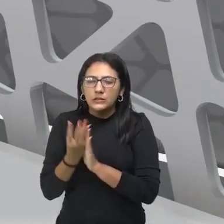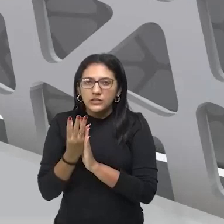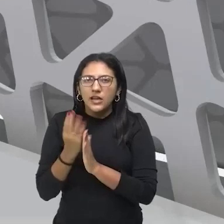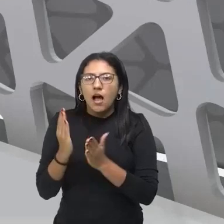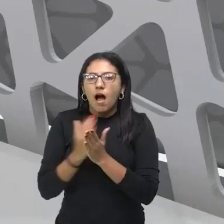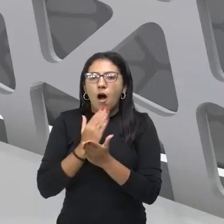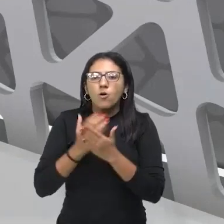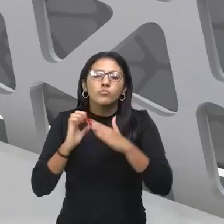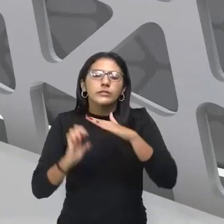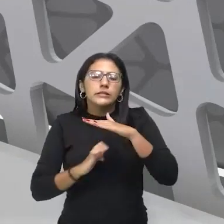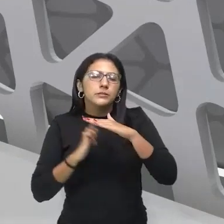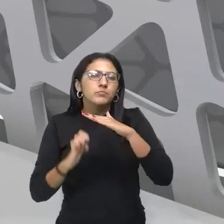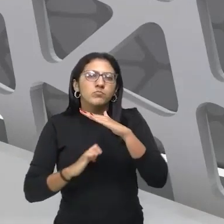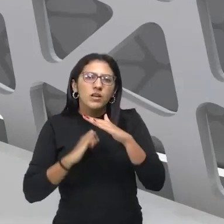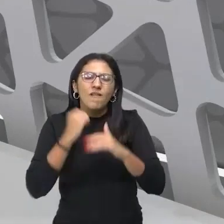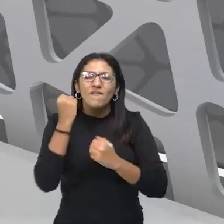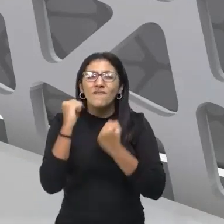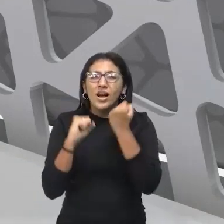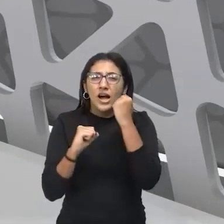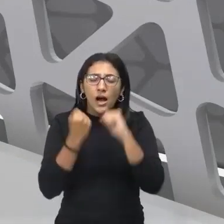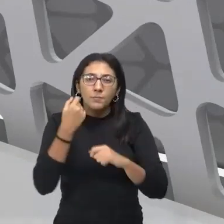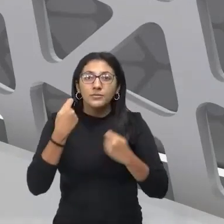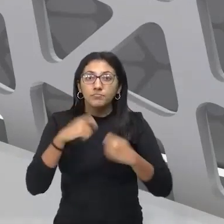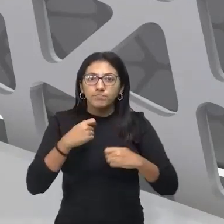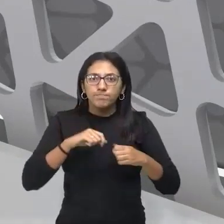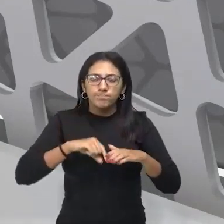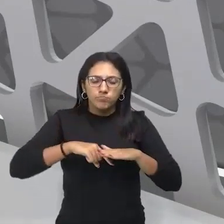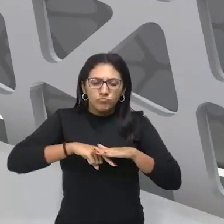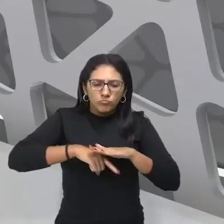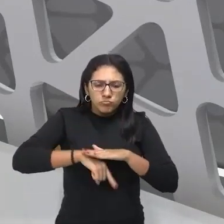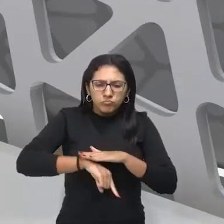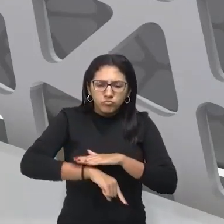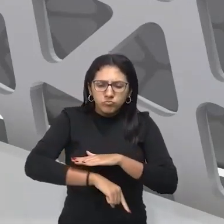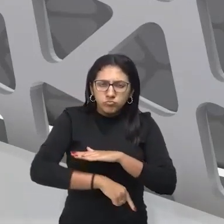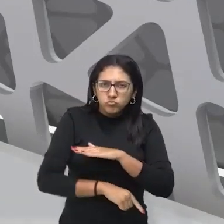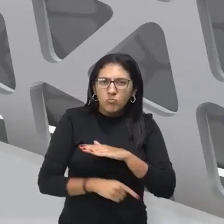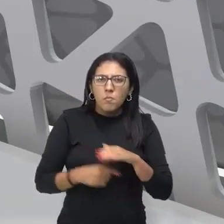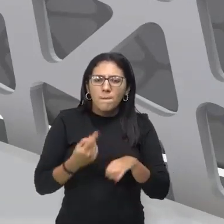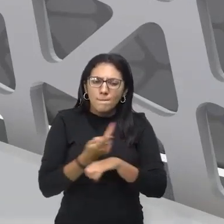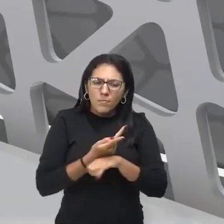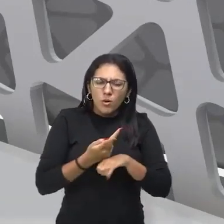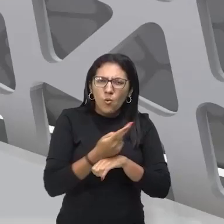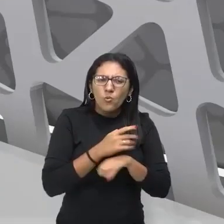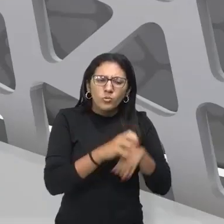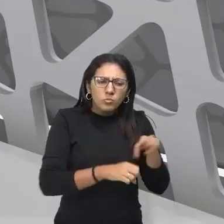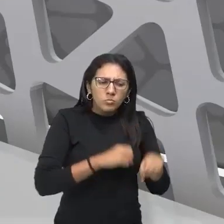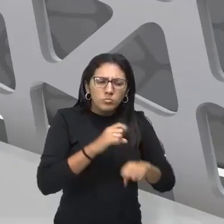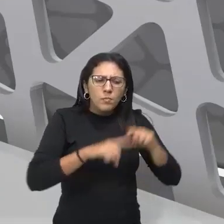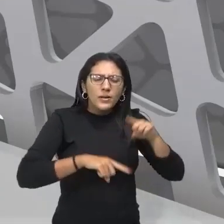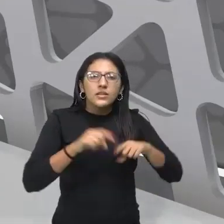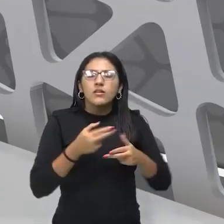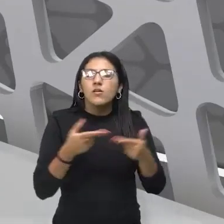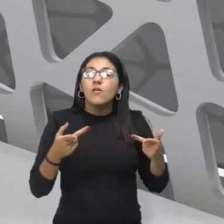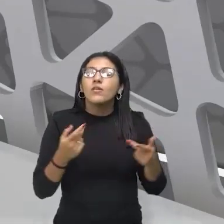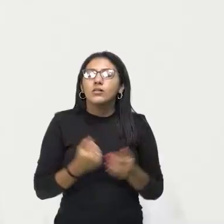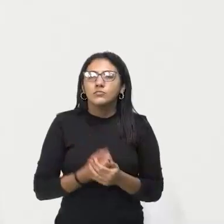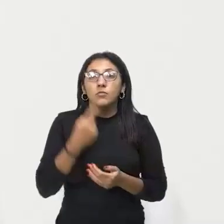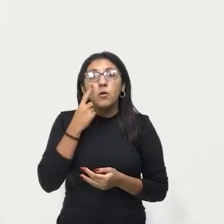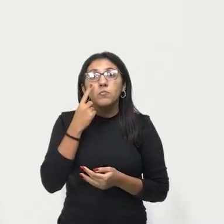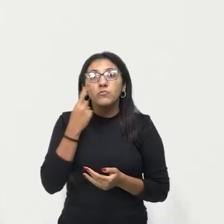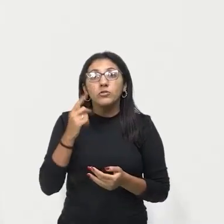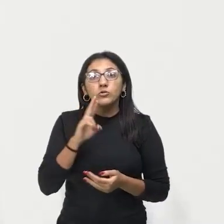né? Algumas fábricas de exploração dos recursos básicos do Brasil. Quem são elas?